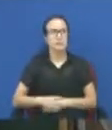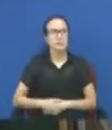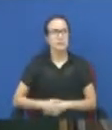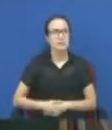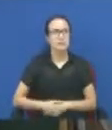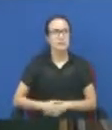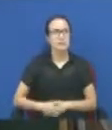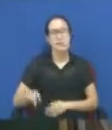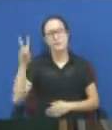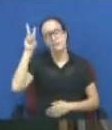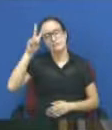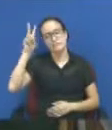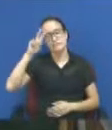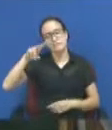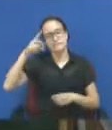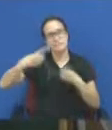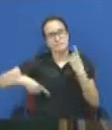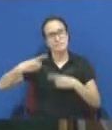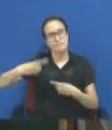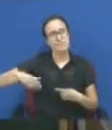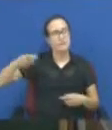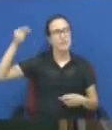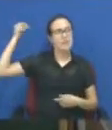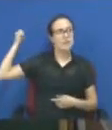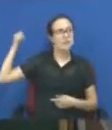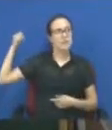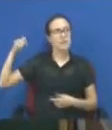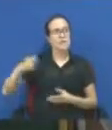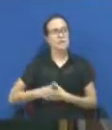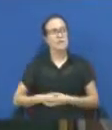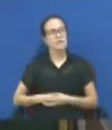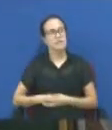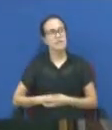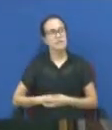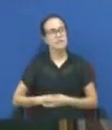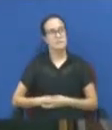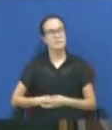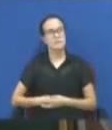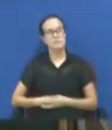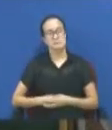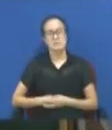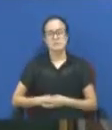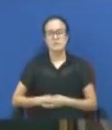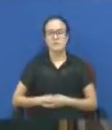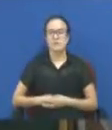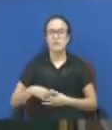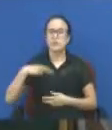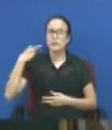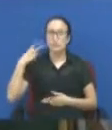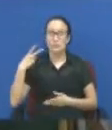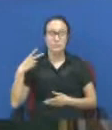aconteceu, vereadores, entre eu e o vereador César Cortez, a quem respeito muito.